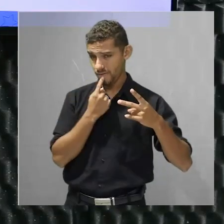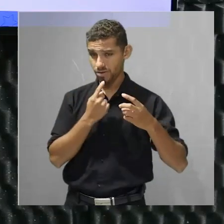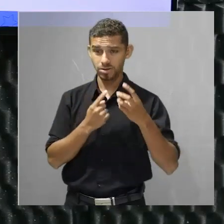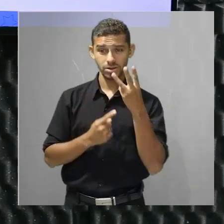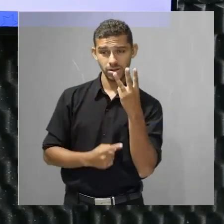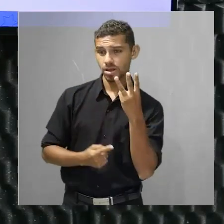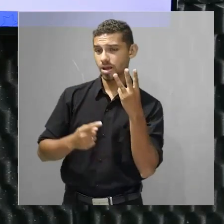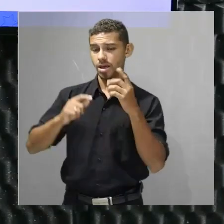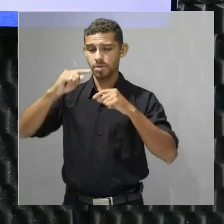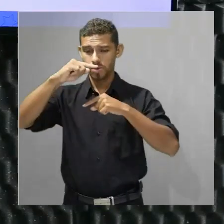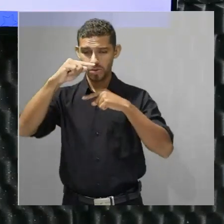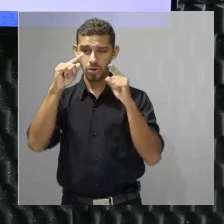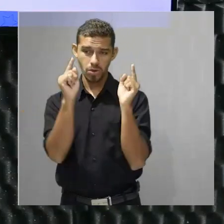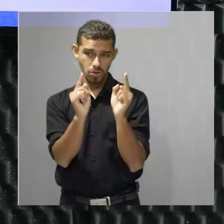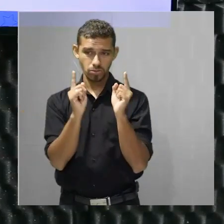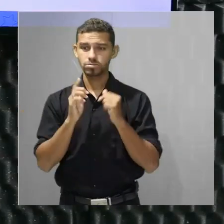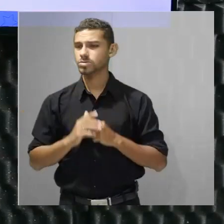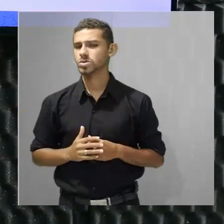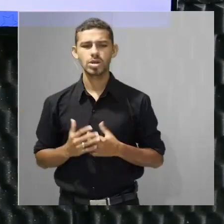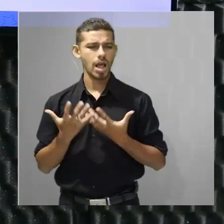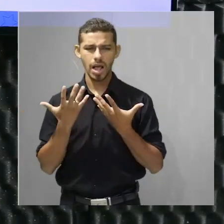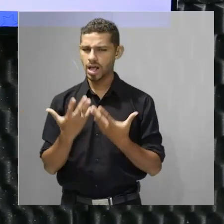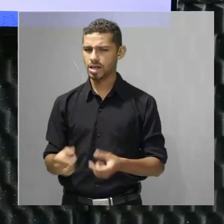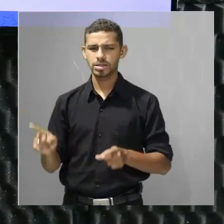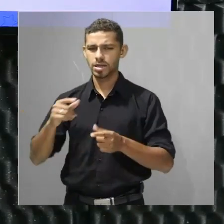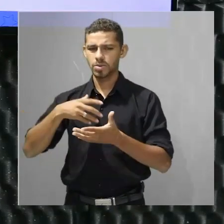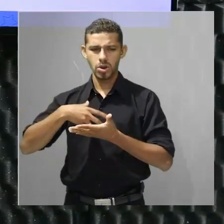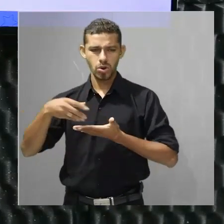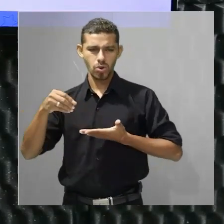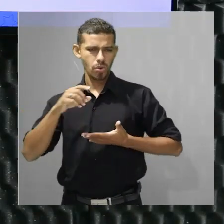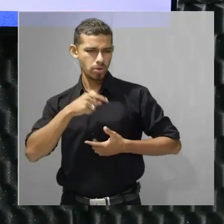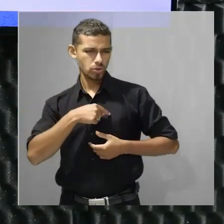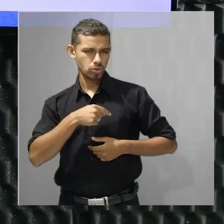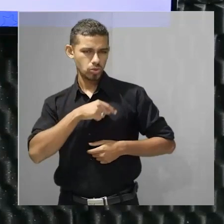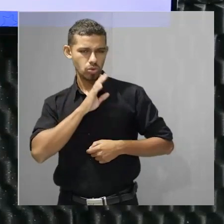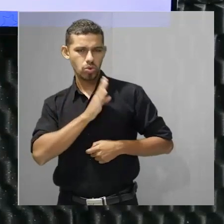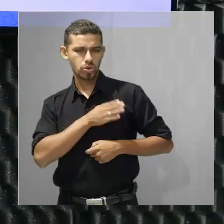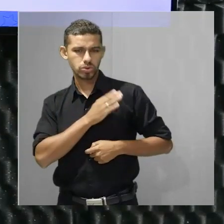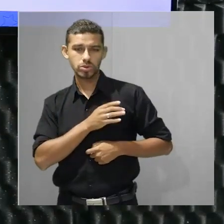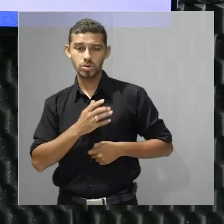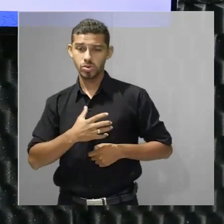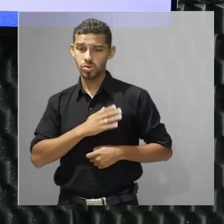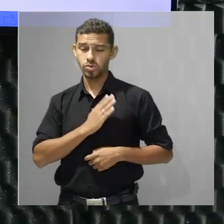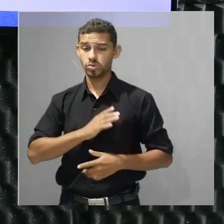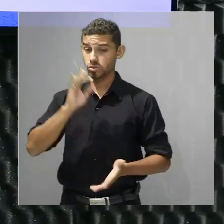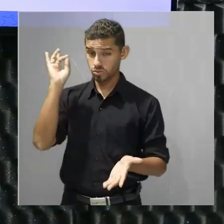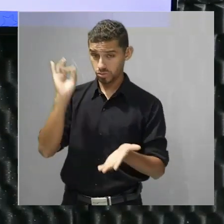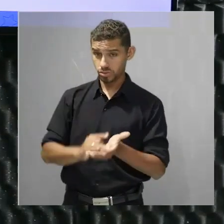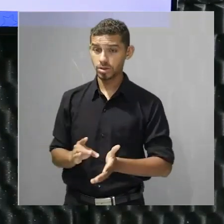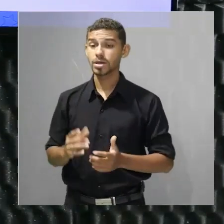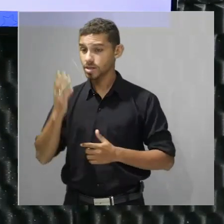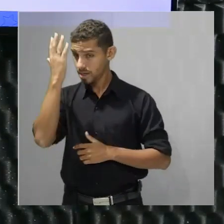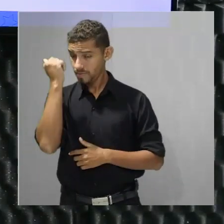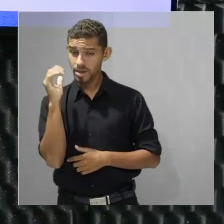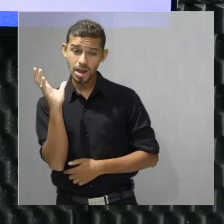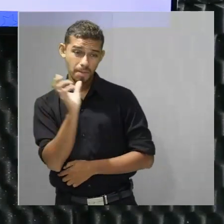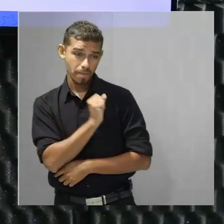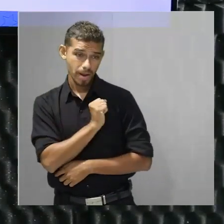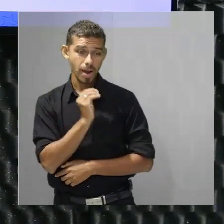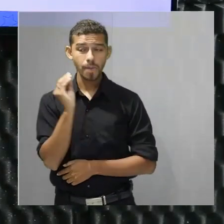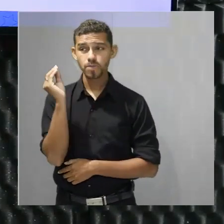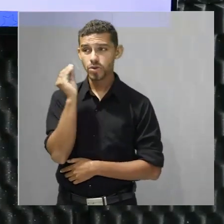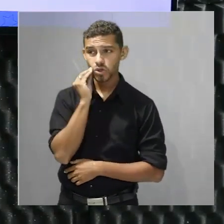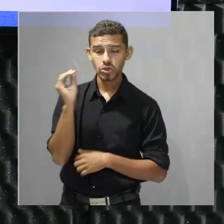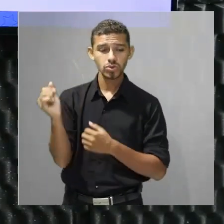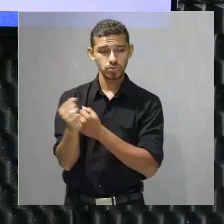gargalhando não aceitamos cópia do coração só original tem que saber amar beijar e abraçar